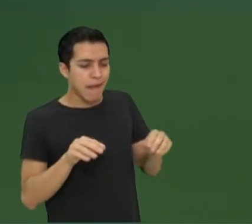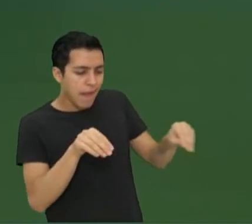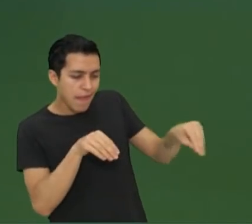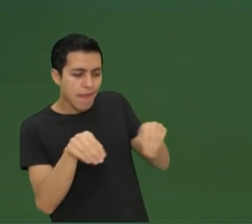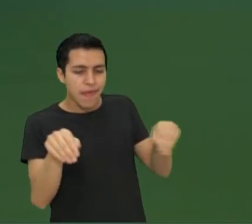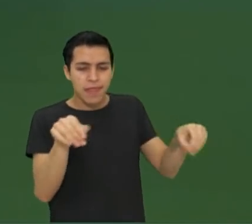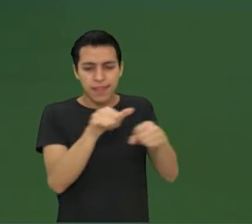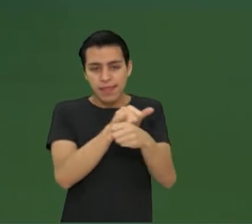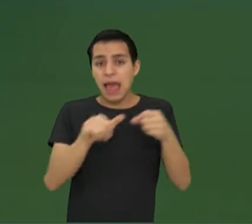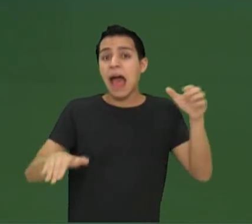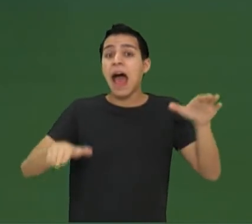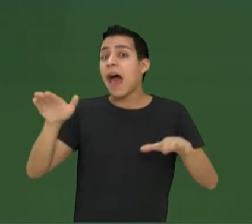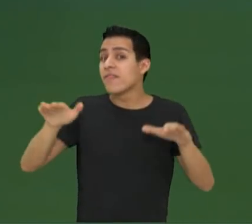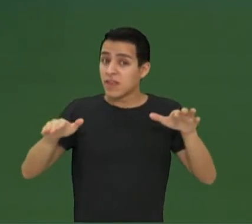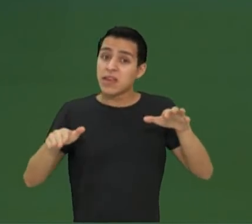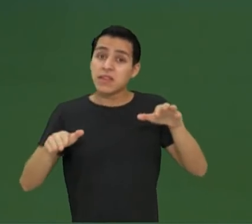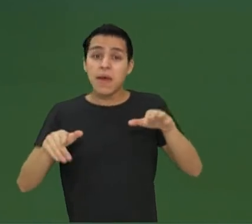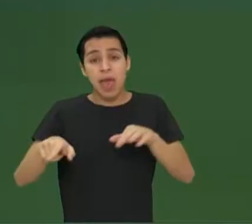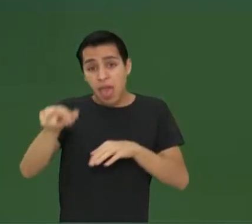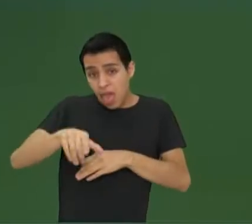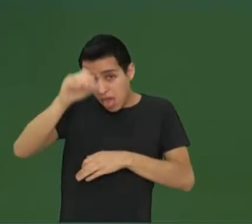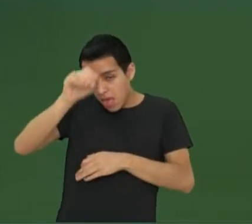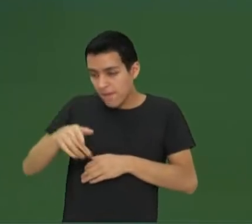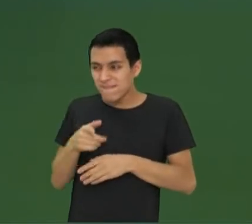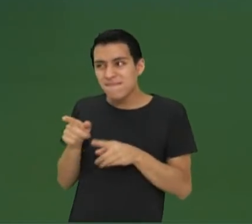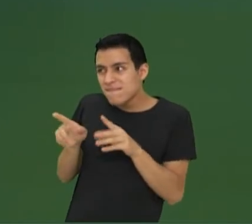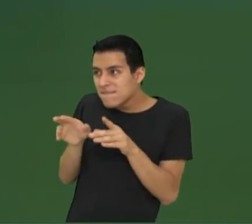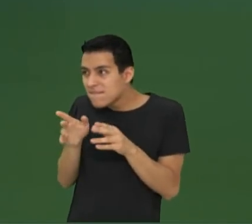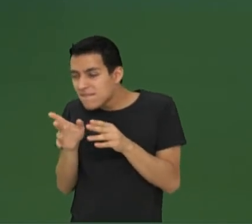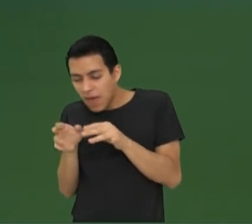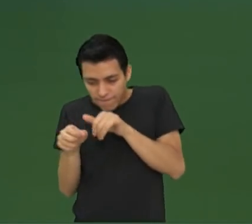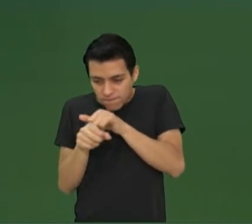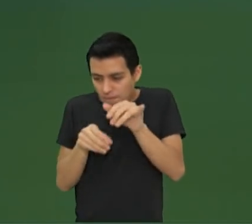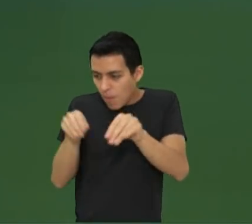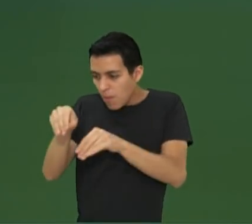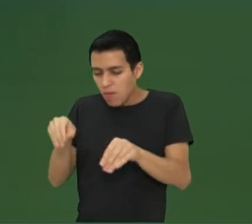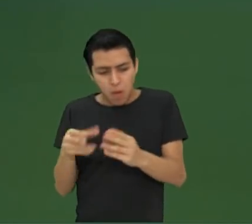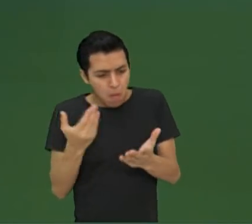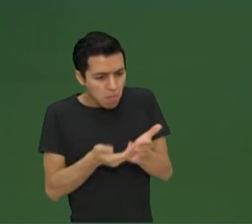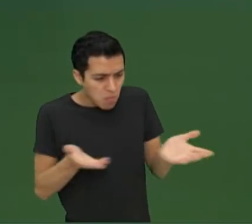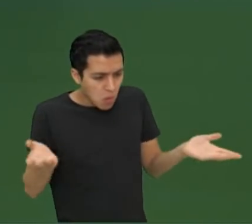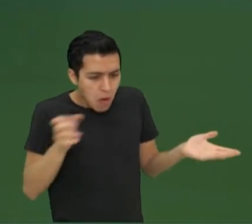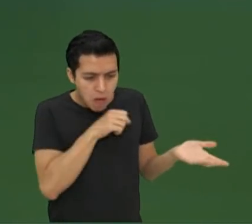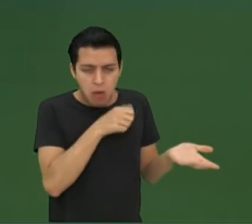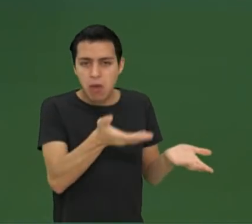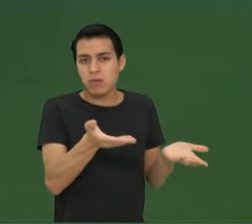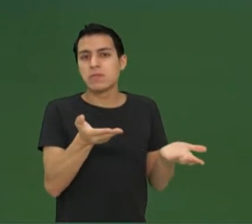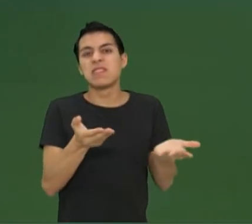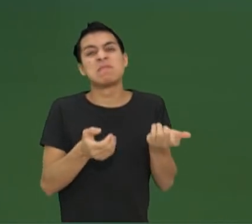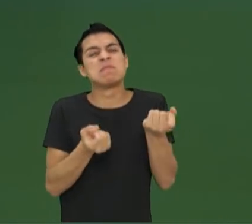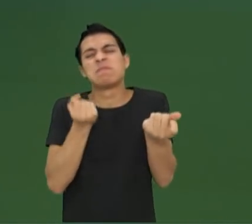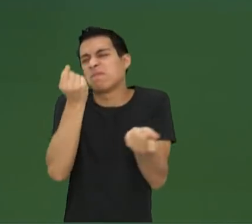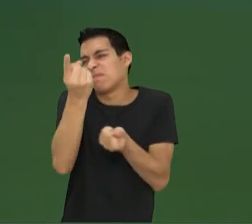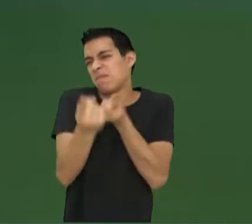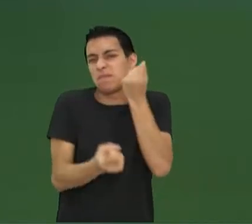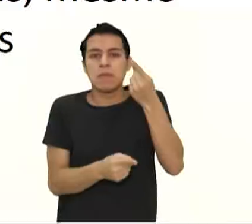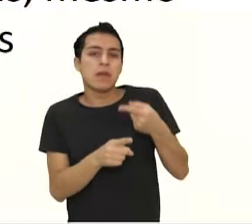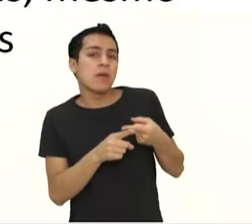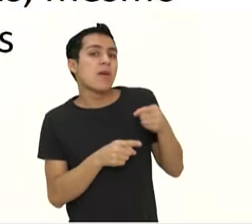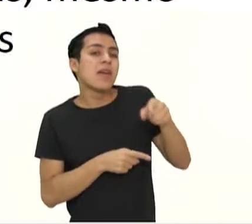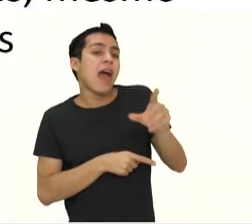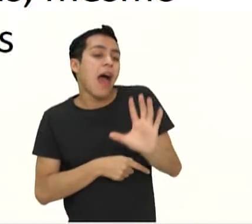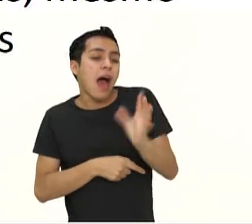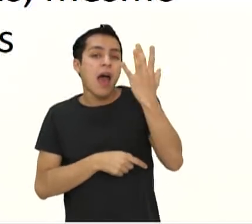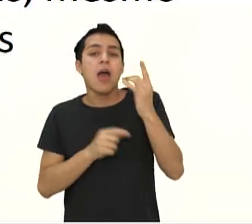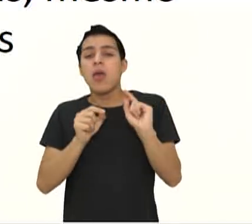você ganha do seu adversário e ele nem imagina como que você fez aquilo ali. Entendeu? É extremamente raro, já que para sua ocorrência,